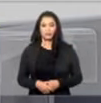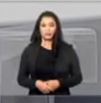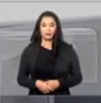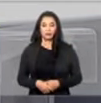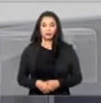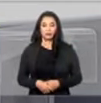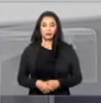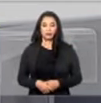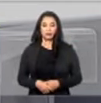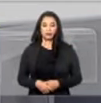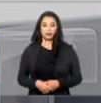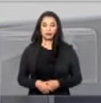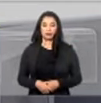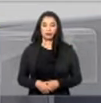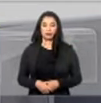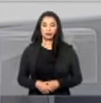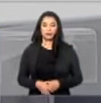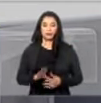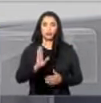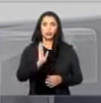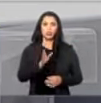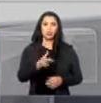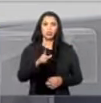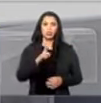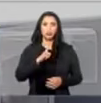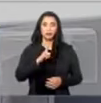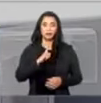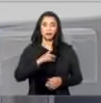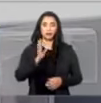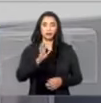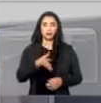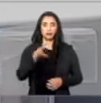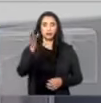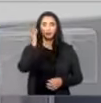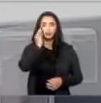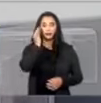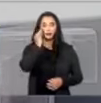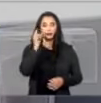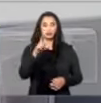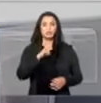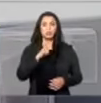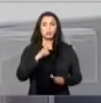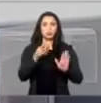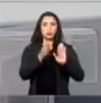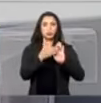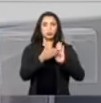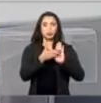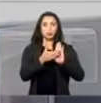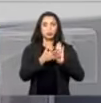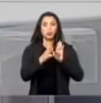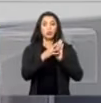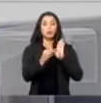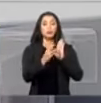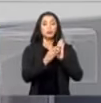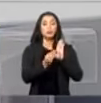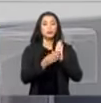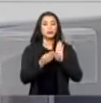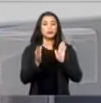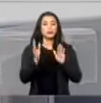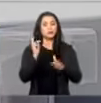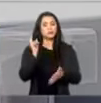A partir do que já temos e do que já vivemos, temos como propor um modelo ainda mais